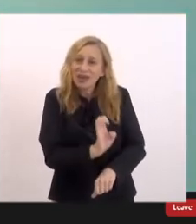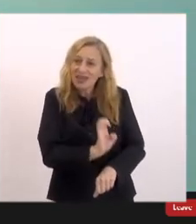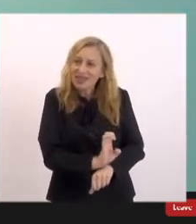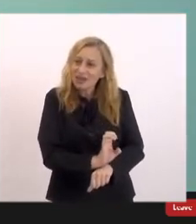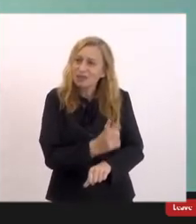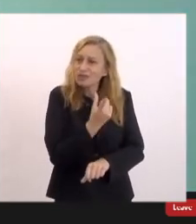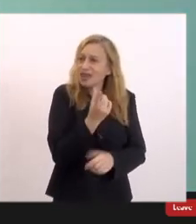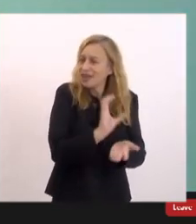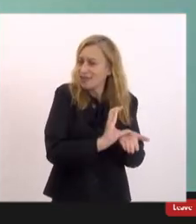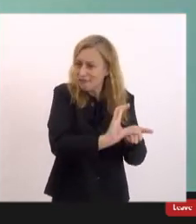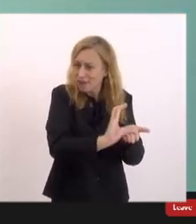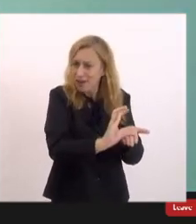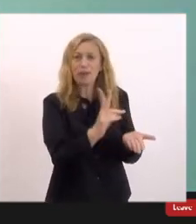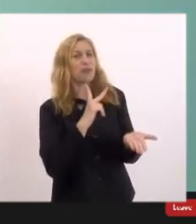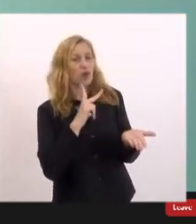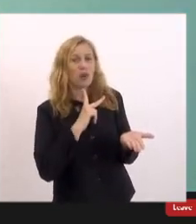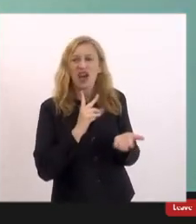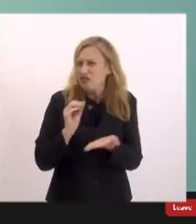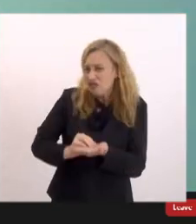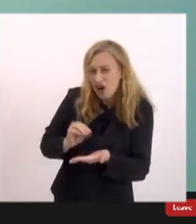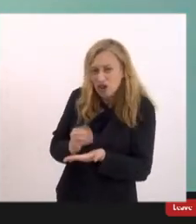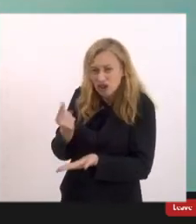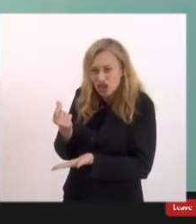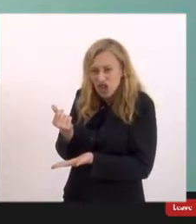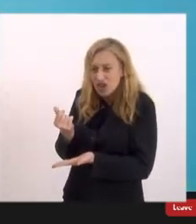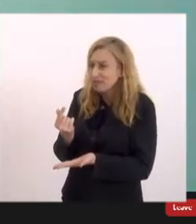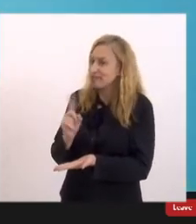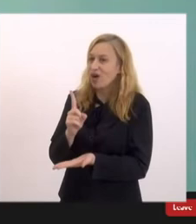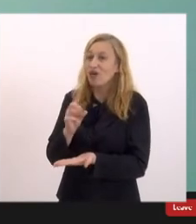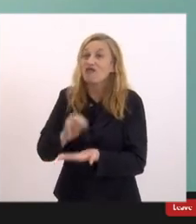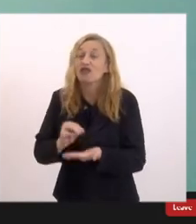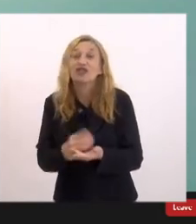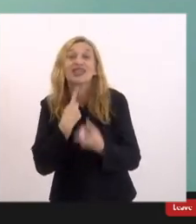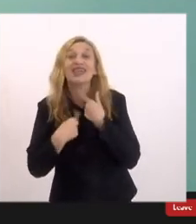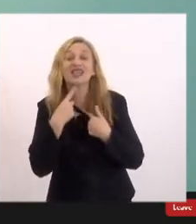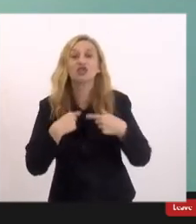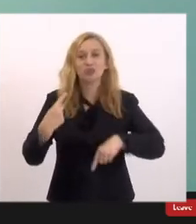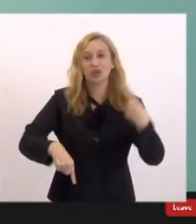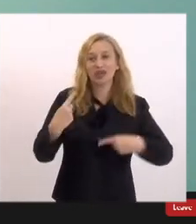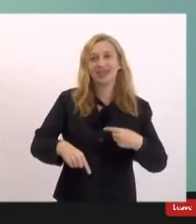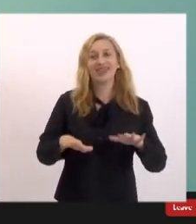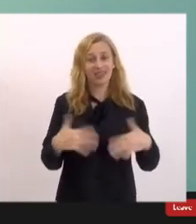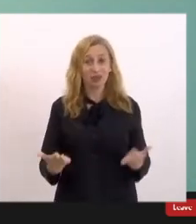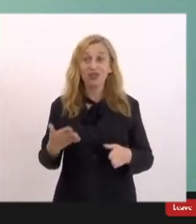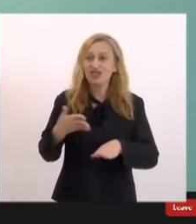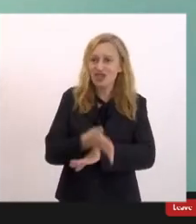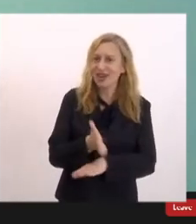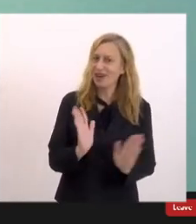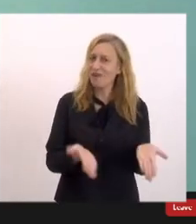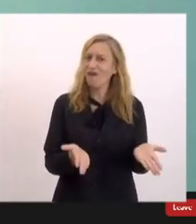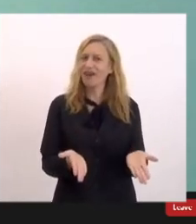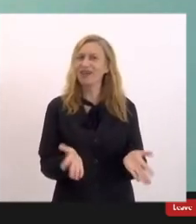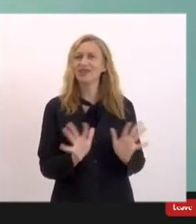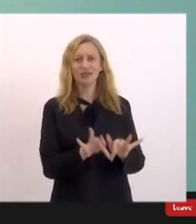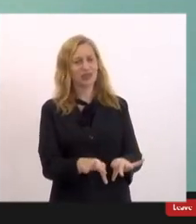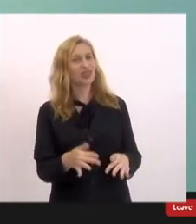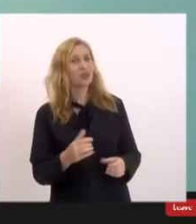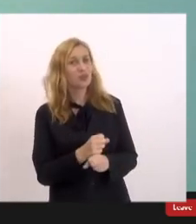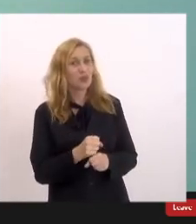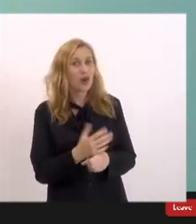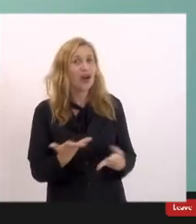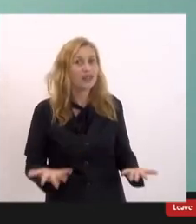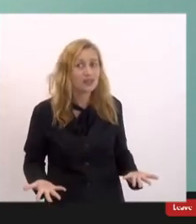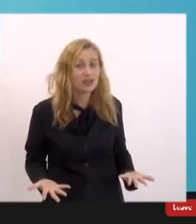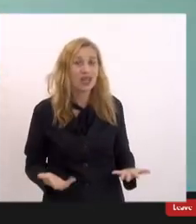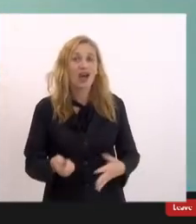Então, assim, não é falta de dinheiro, é falta de vontade política. Então, assim, Aí, quando chega agora no final do ano, né, quando